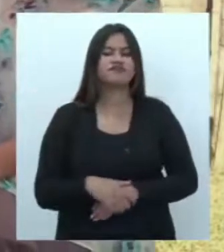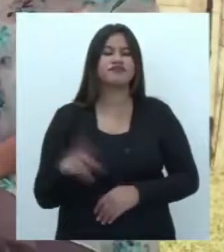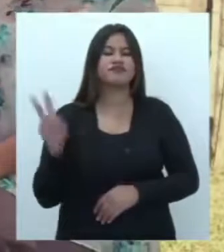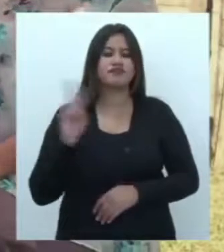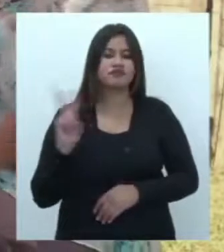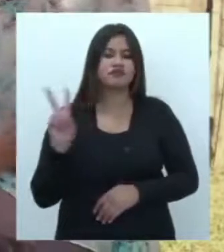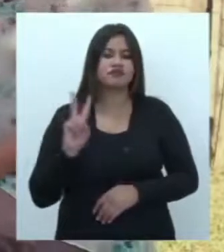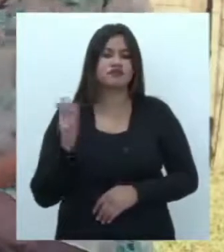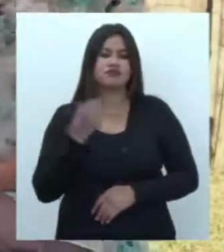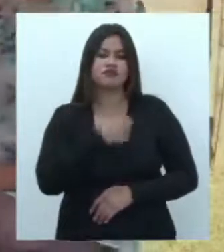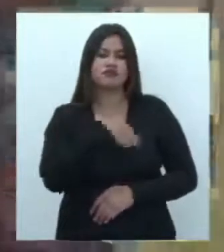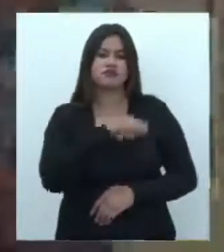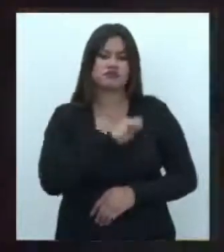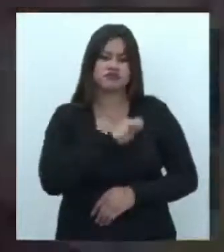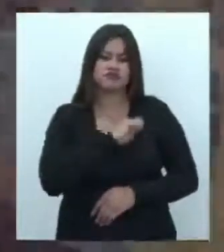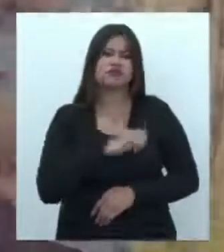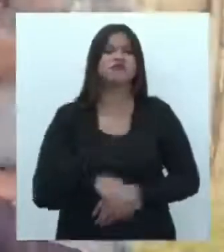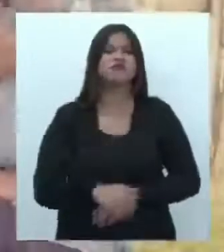Ah, muito bem.